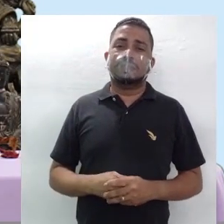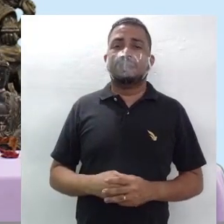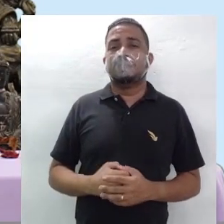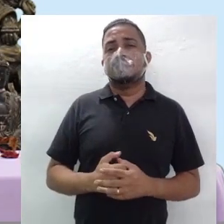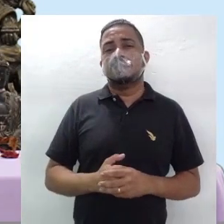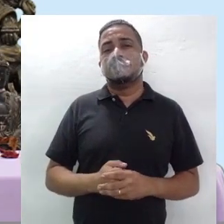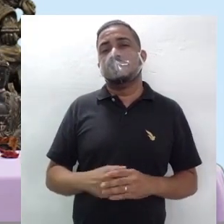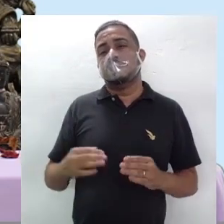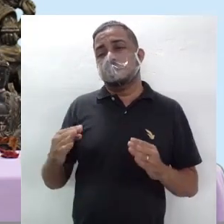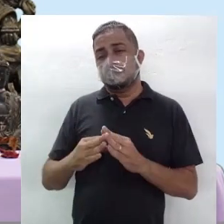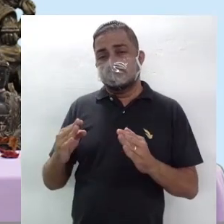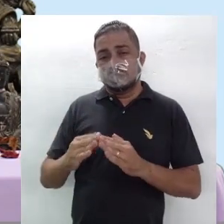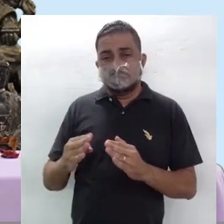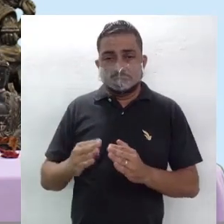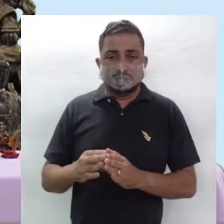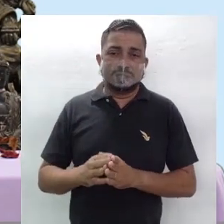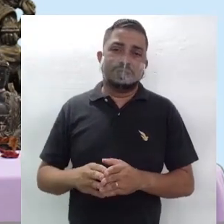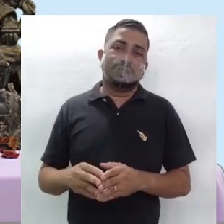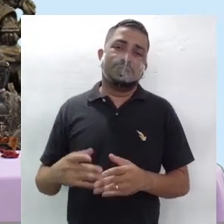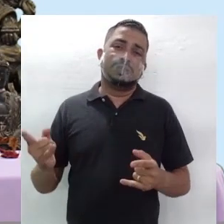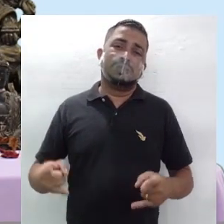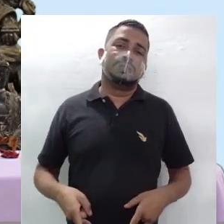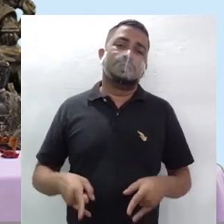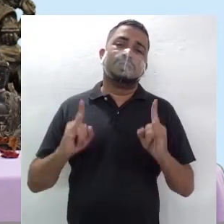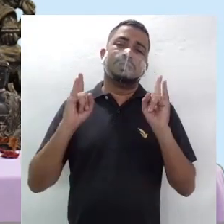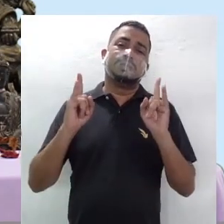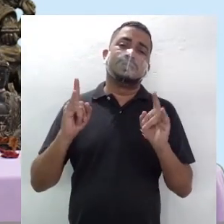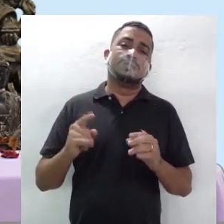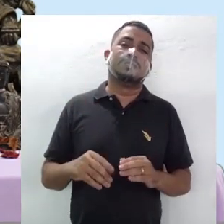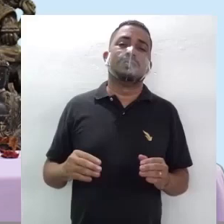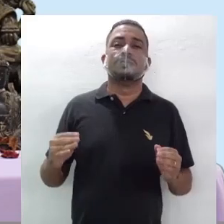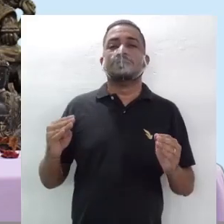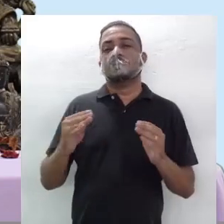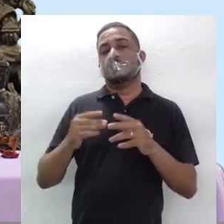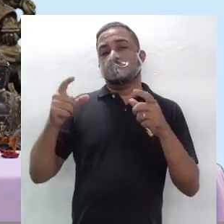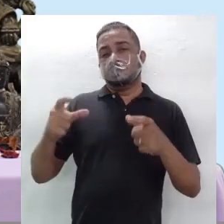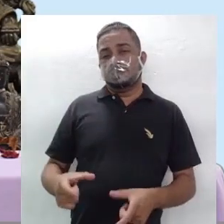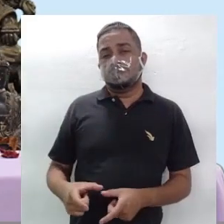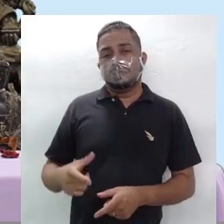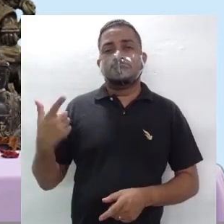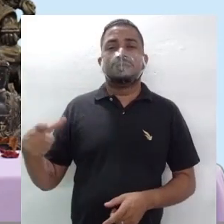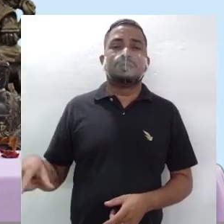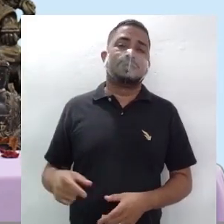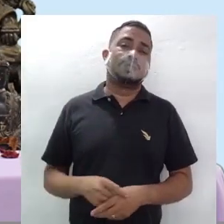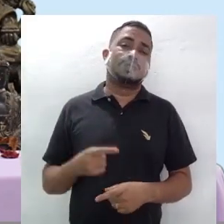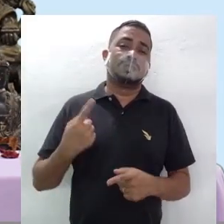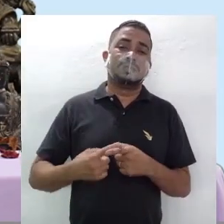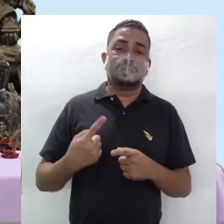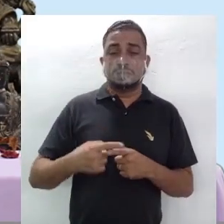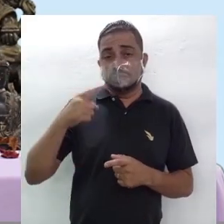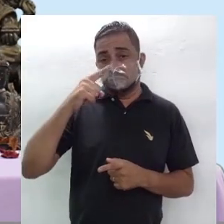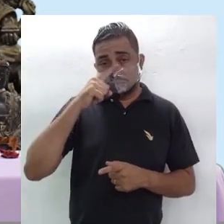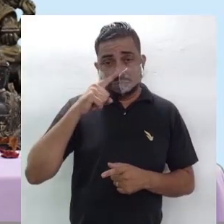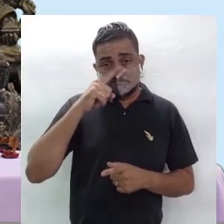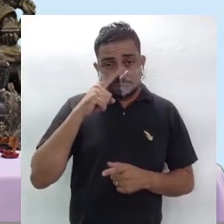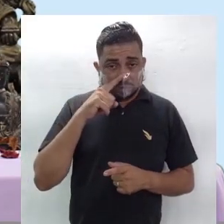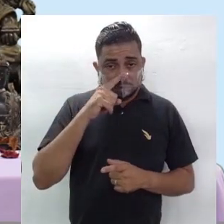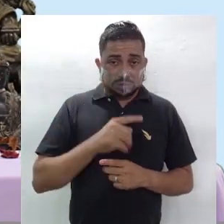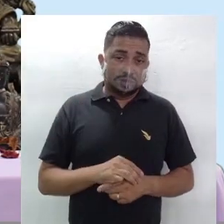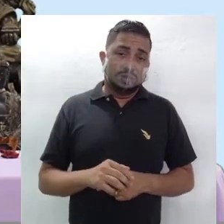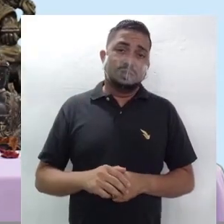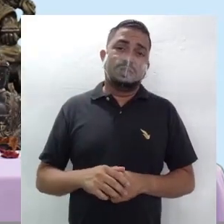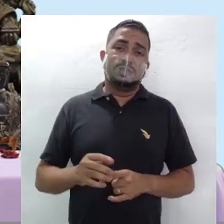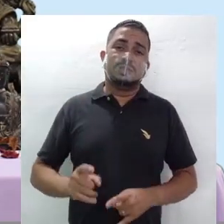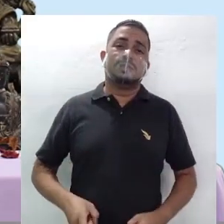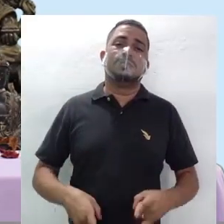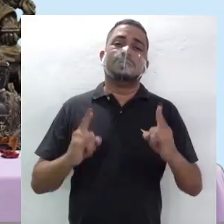as suas casas, ou seja, os seus apartamentos, para morar em outro local, porque o risco que corria